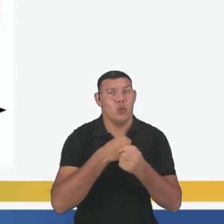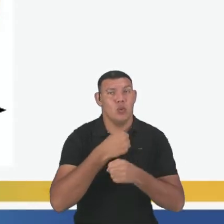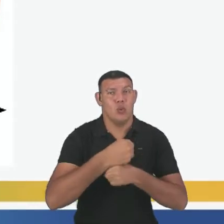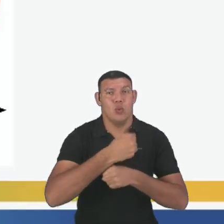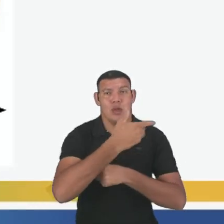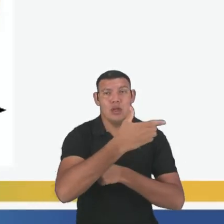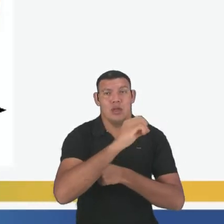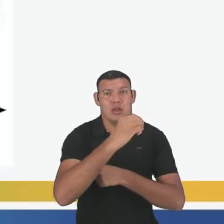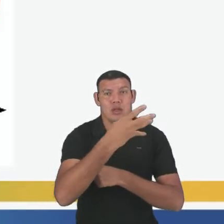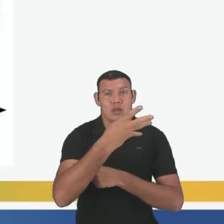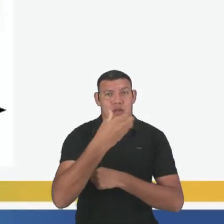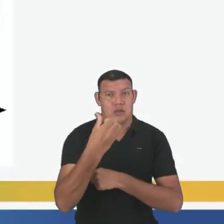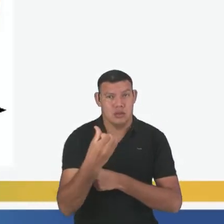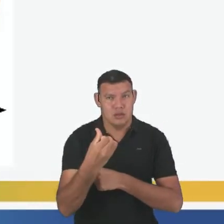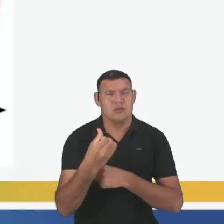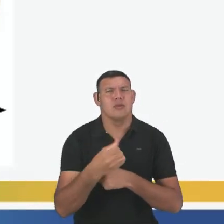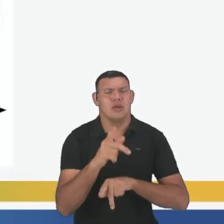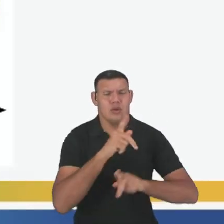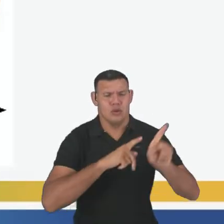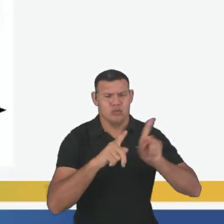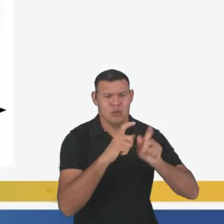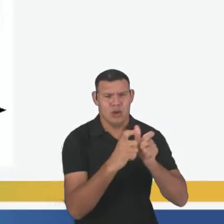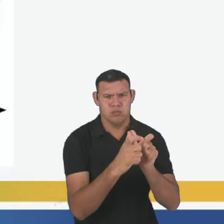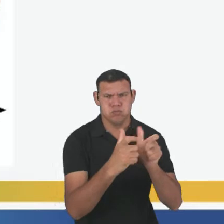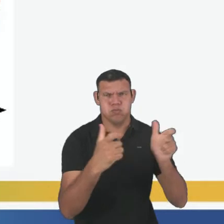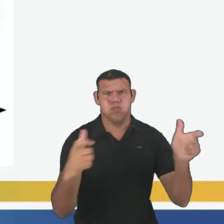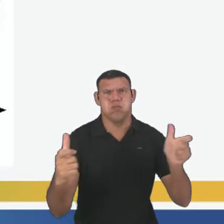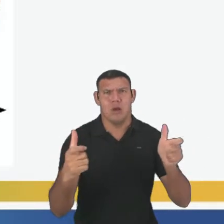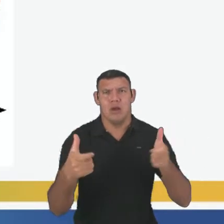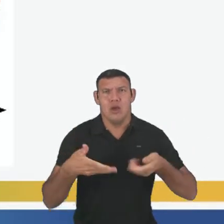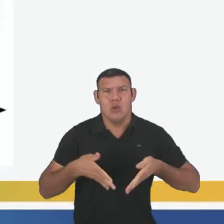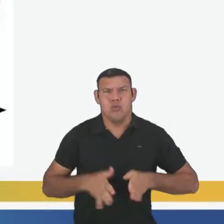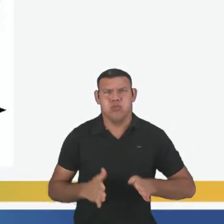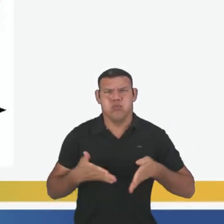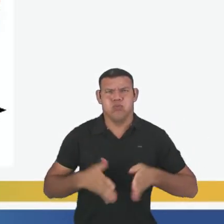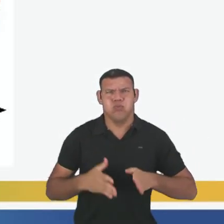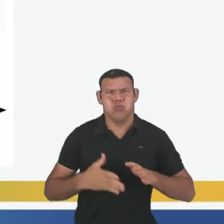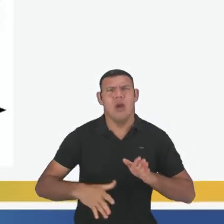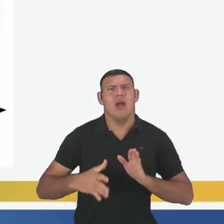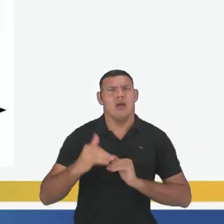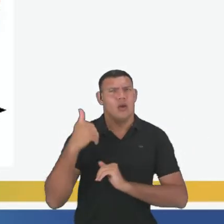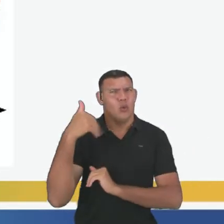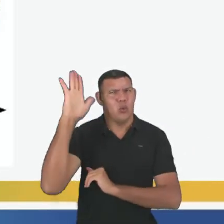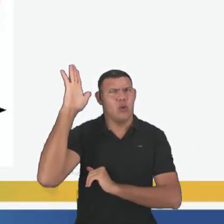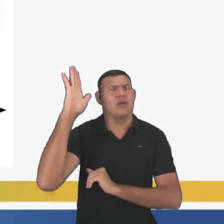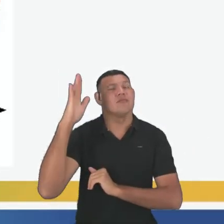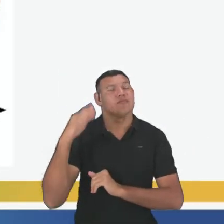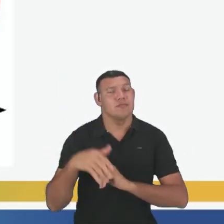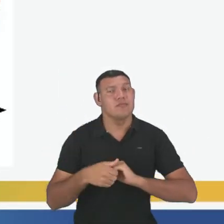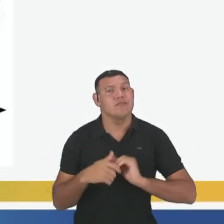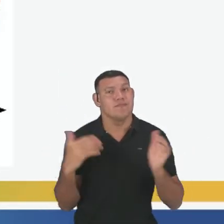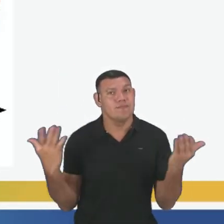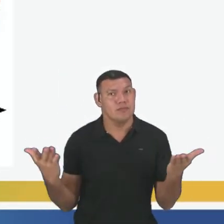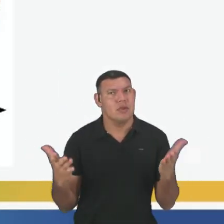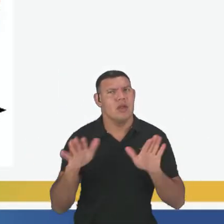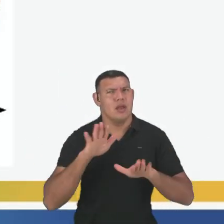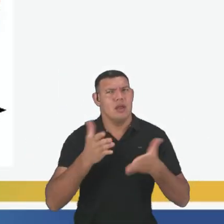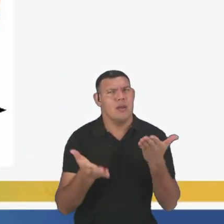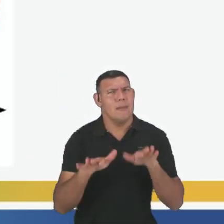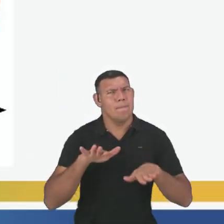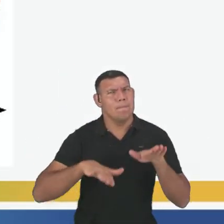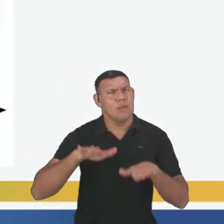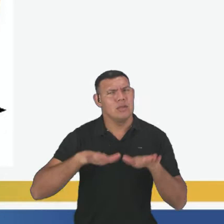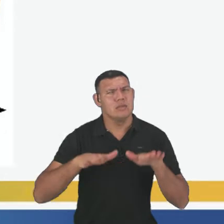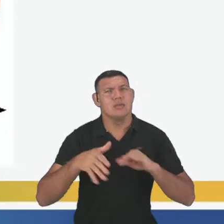população mundial estivesse num ritmo de crescimento de taxa de natalidade alta, mas não vem ao caso. Então a previsão é que em